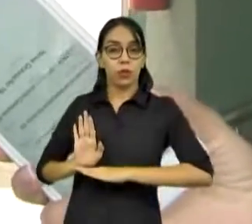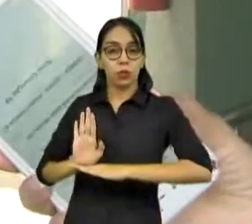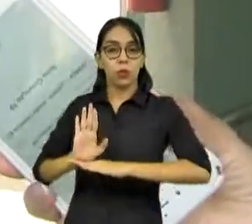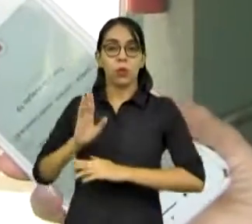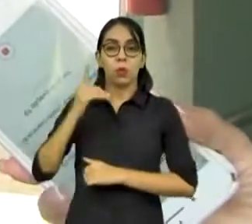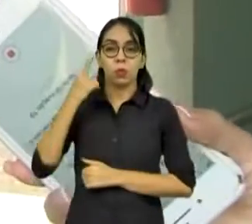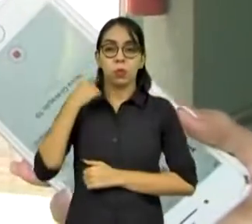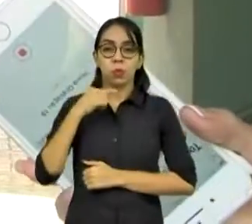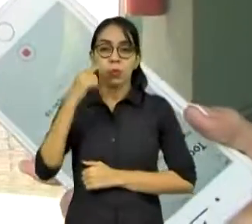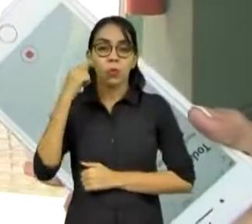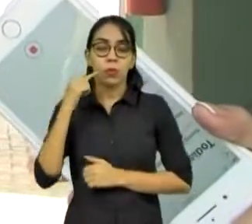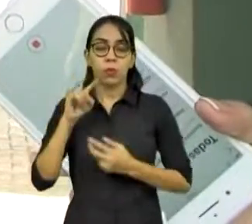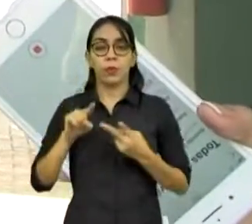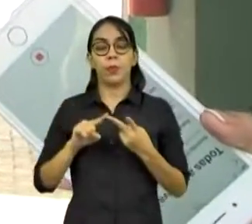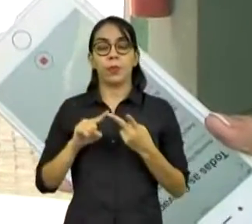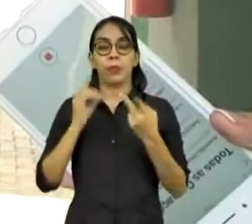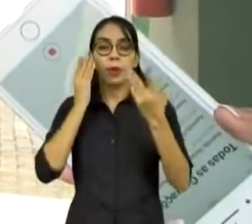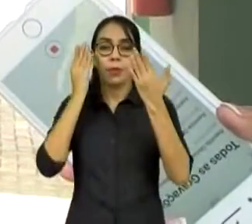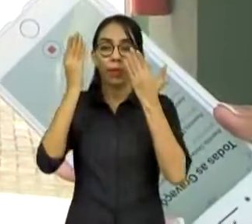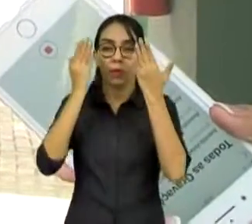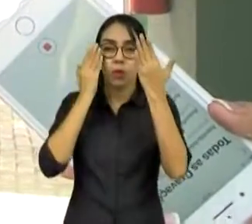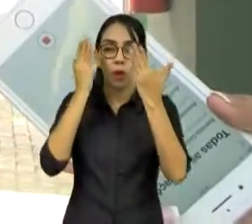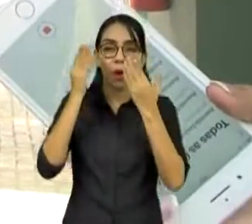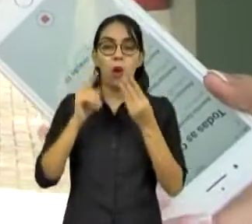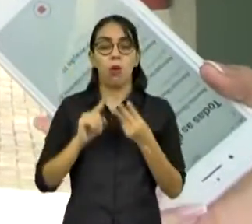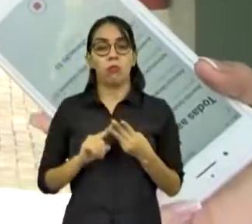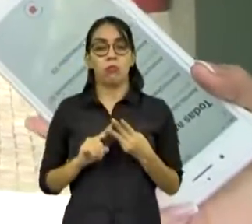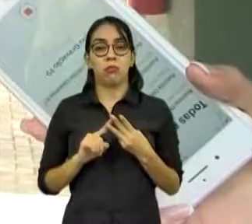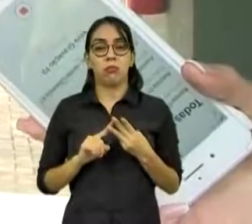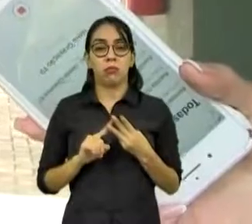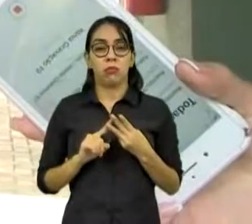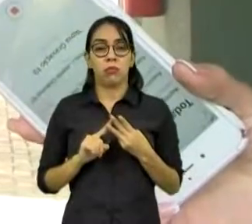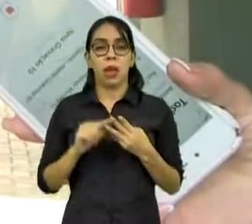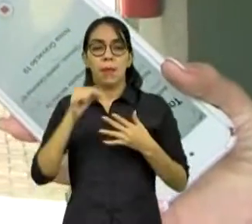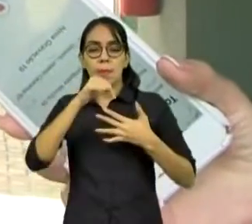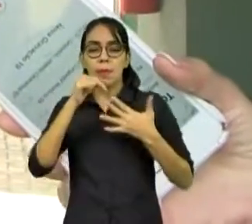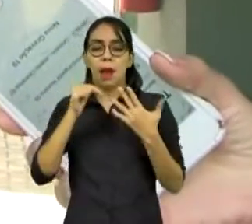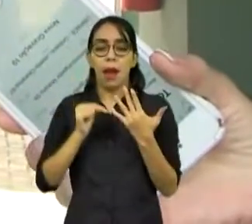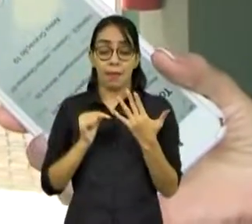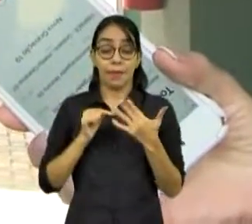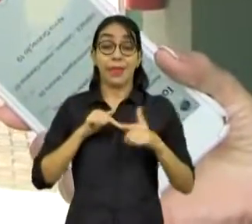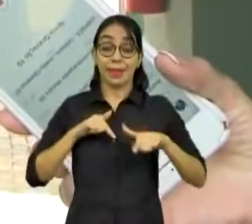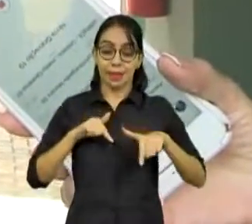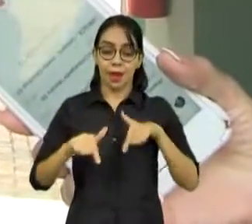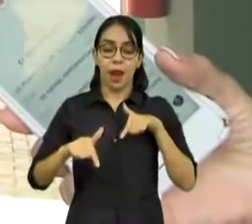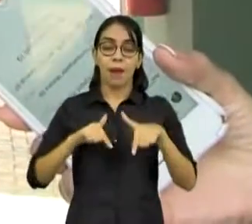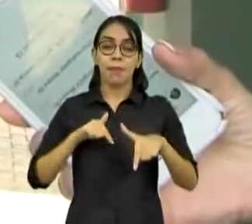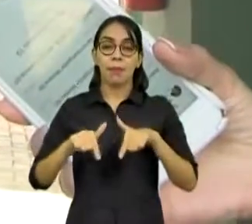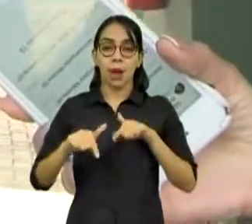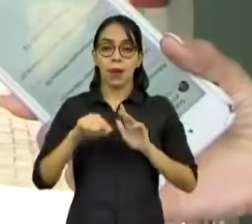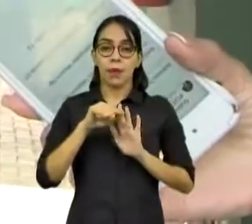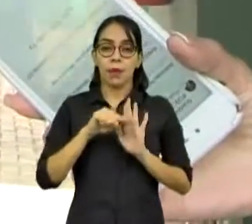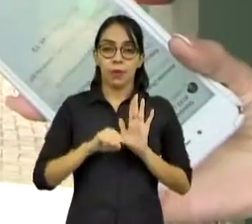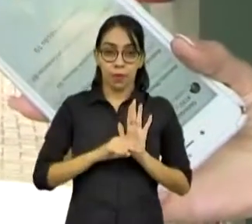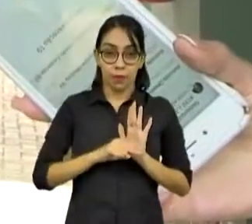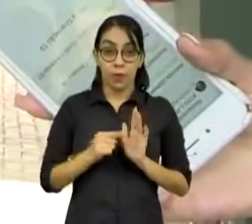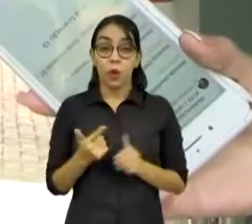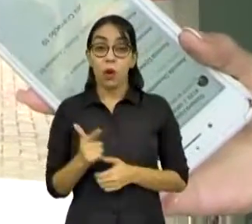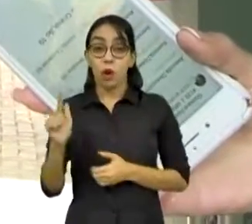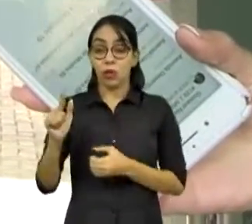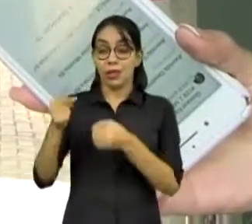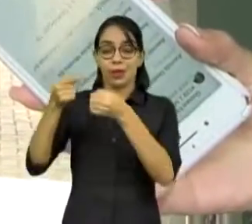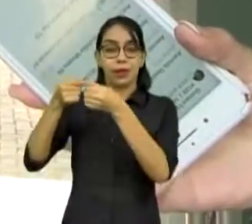de psicólogos, e o trabalho que está sendo feito, e a informação que temos que há também construção já de clubes no interior, como